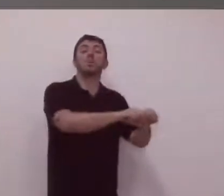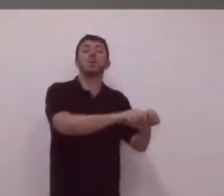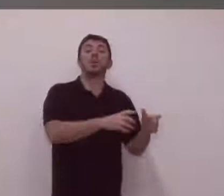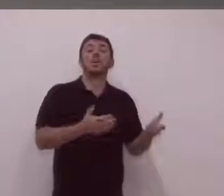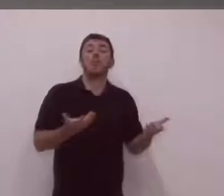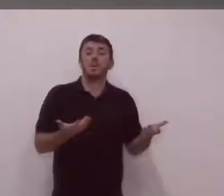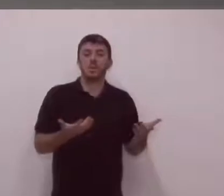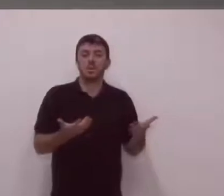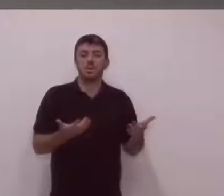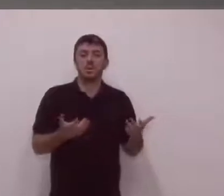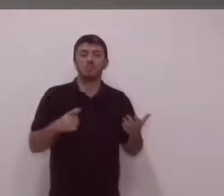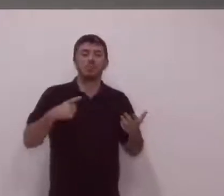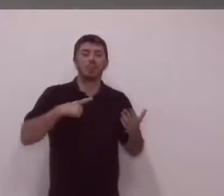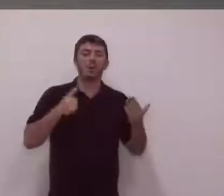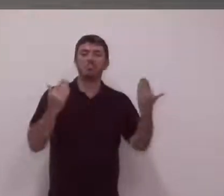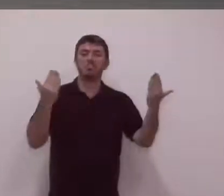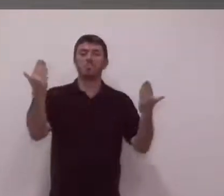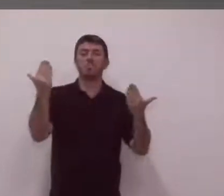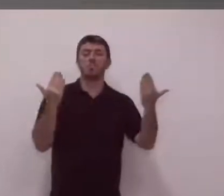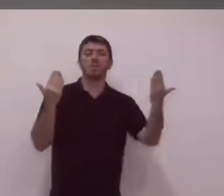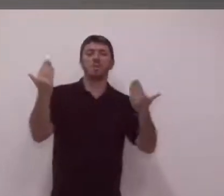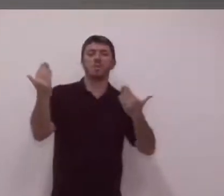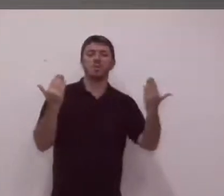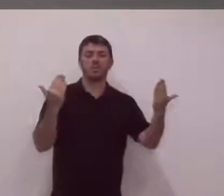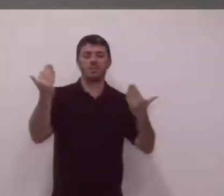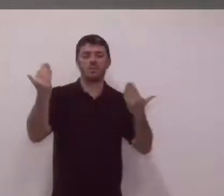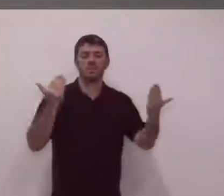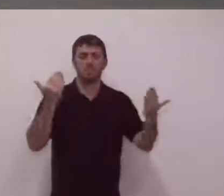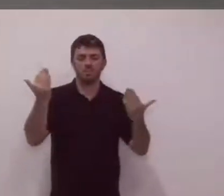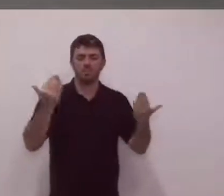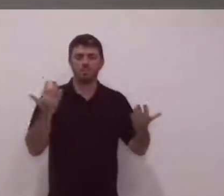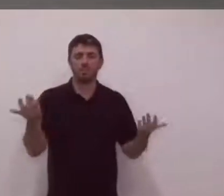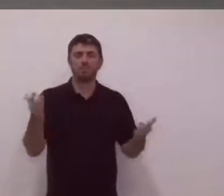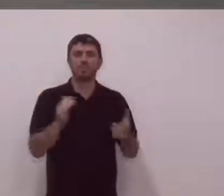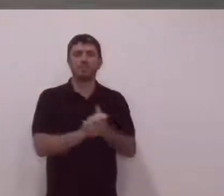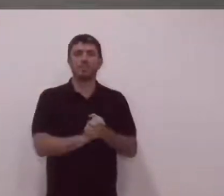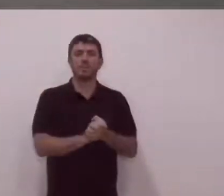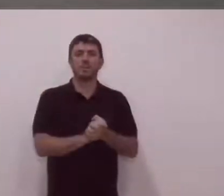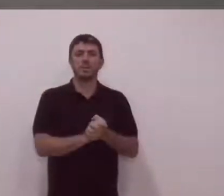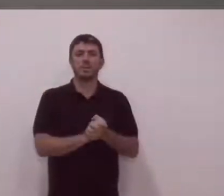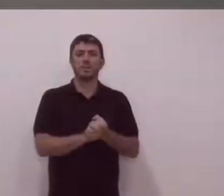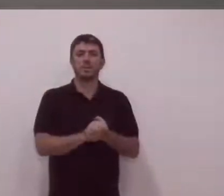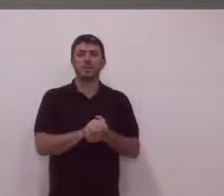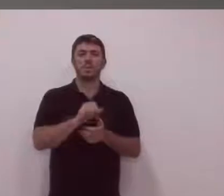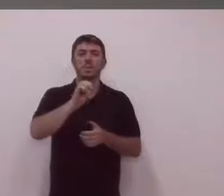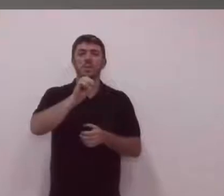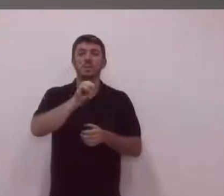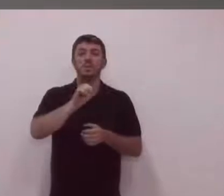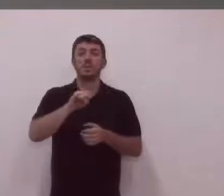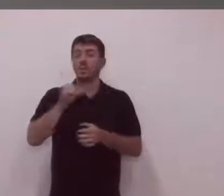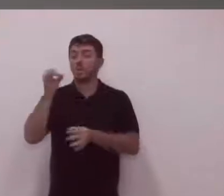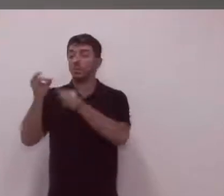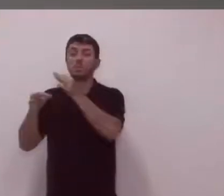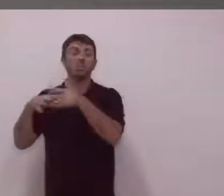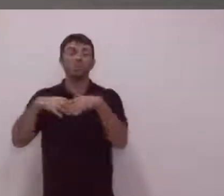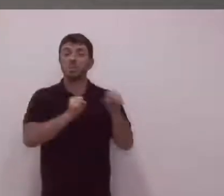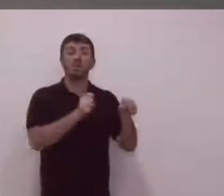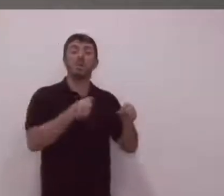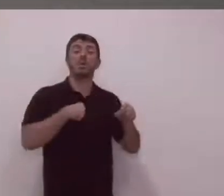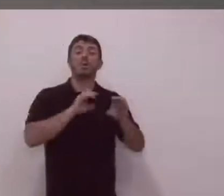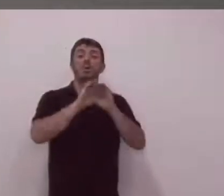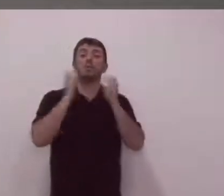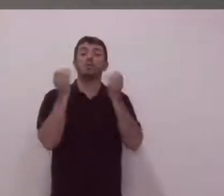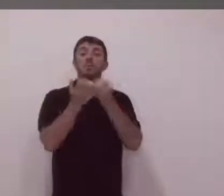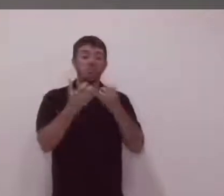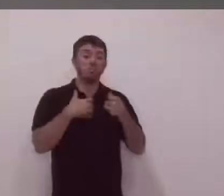então são pontos de vista né ou seja e se não caçá lá a justiça e daí se a gente caçou aqui então o voto é